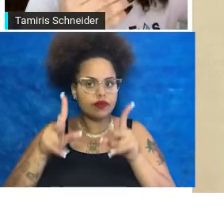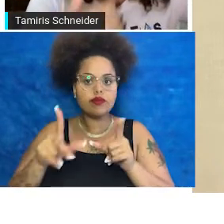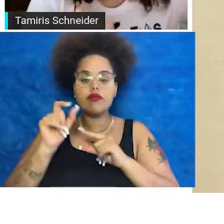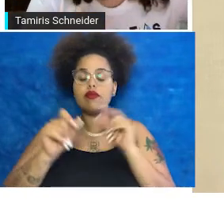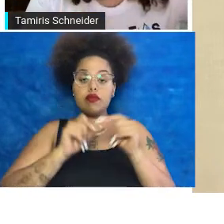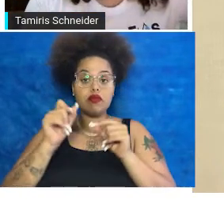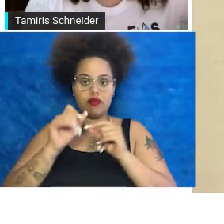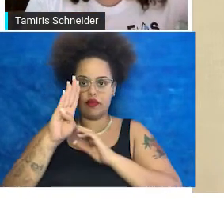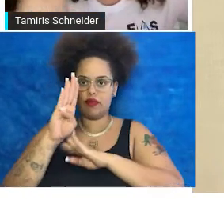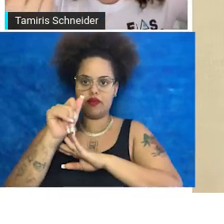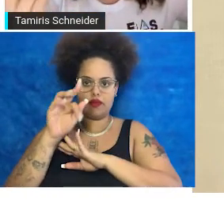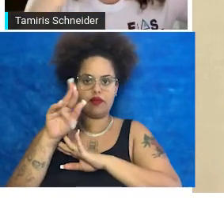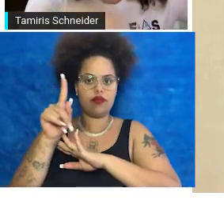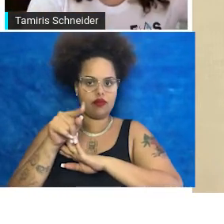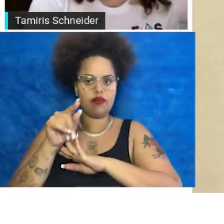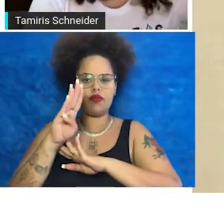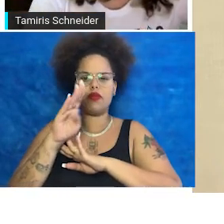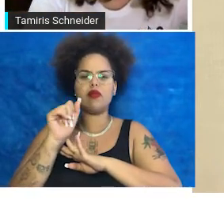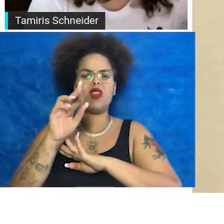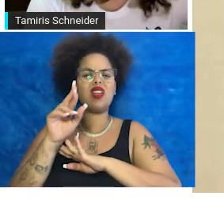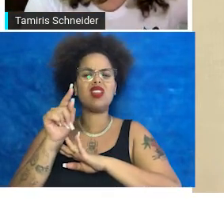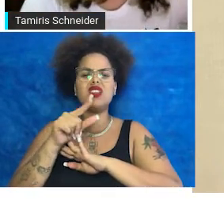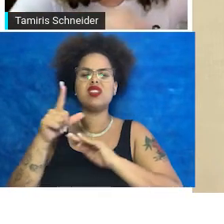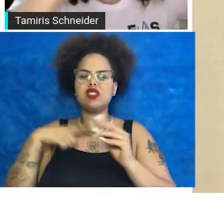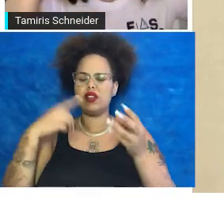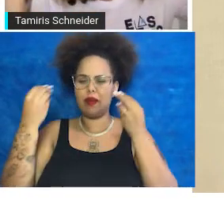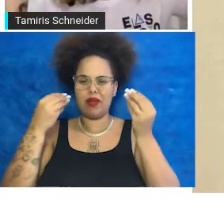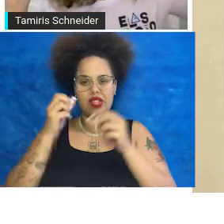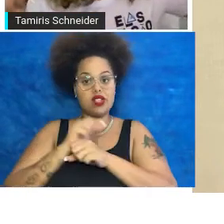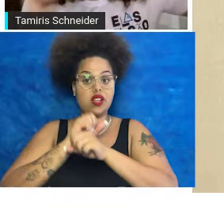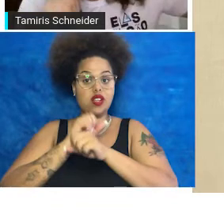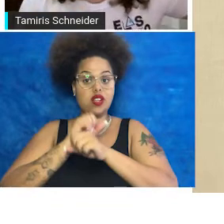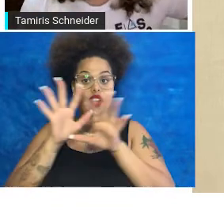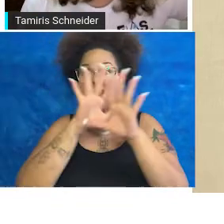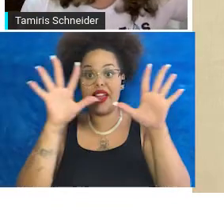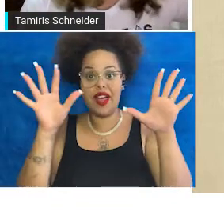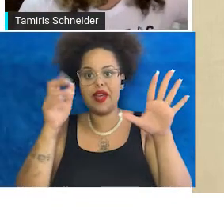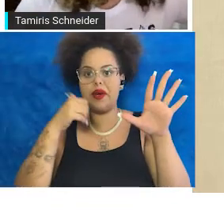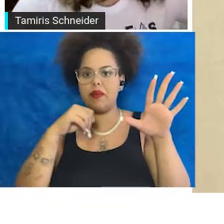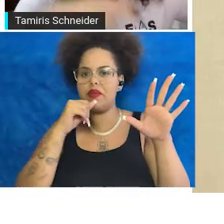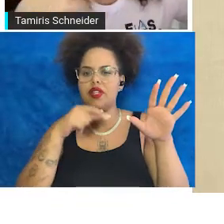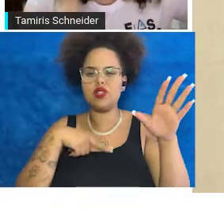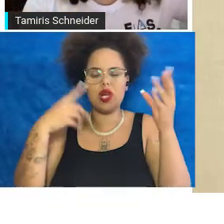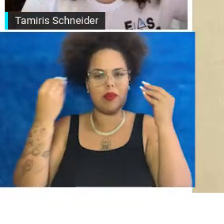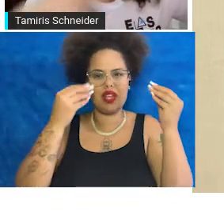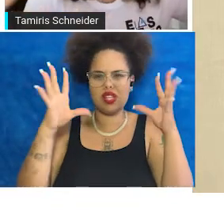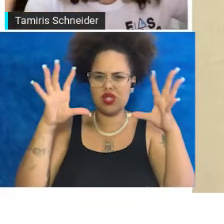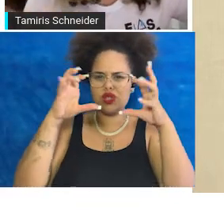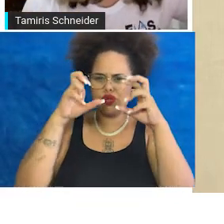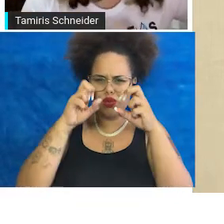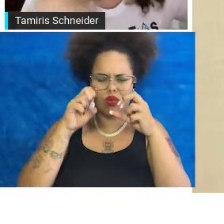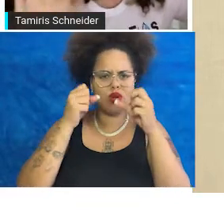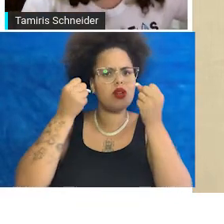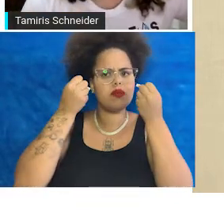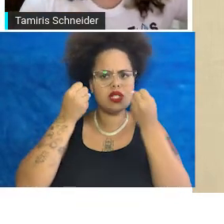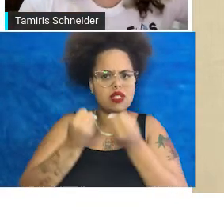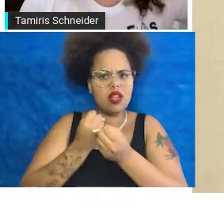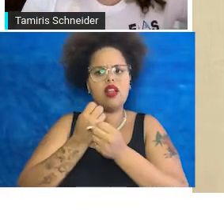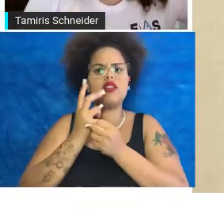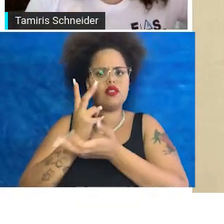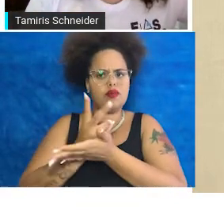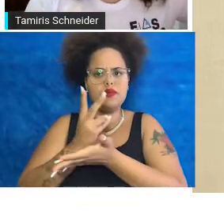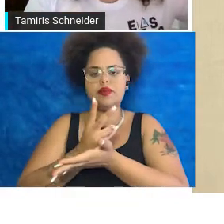que era a Beatriz, né? A Beatriz tinha a maquiagem clara, a mãe vai ter uma maquiagem escura, pesada, o tempo inteiro